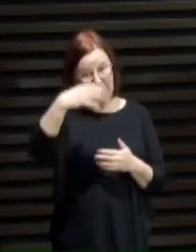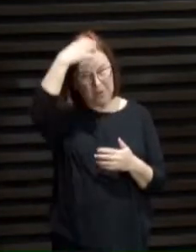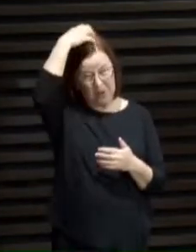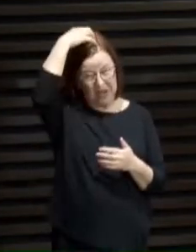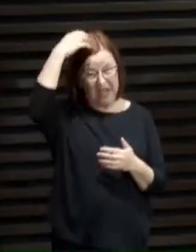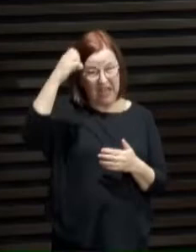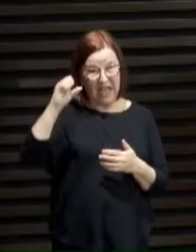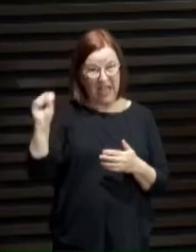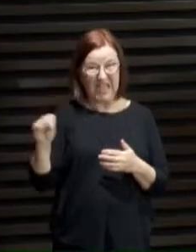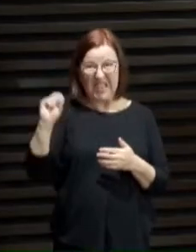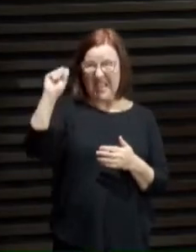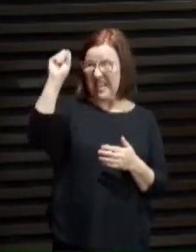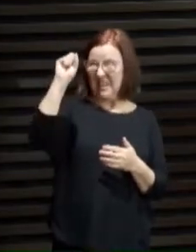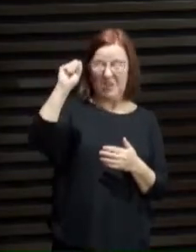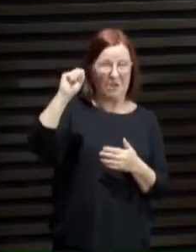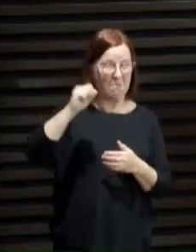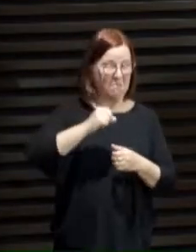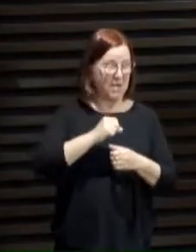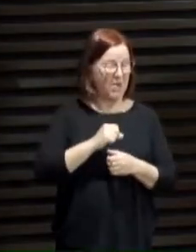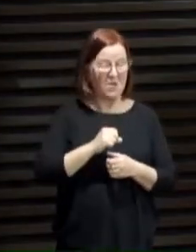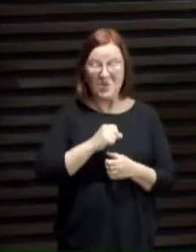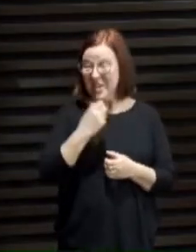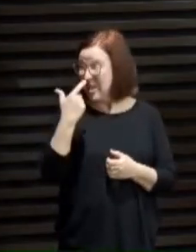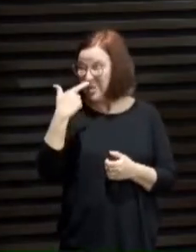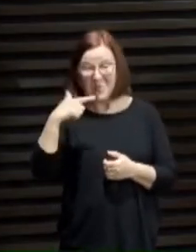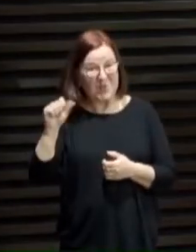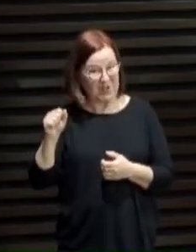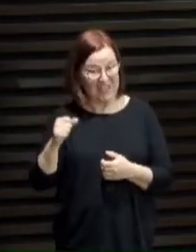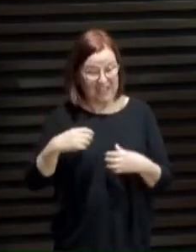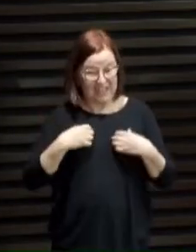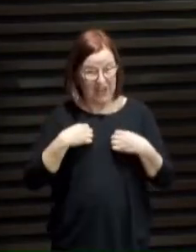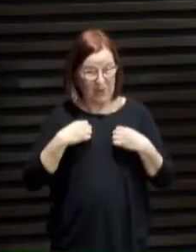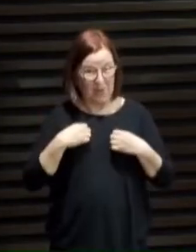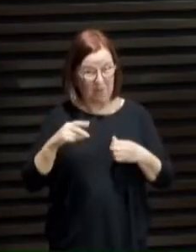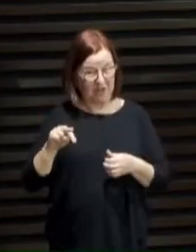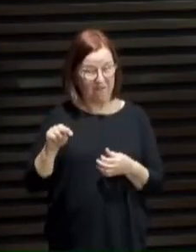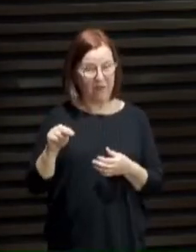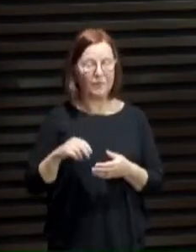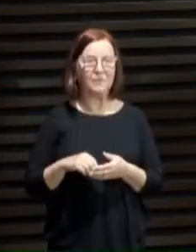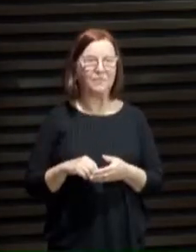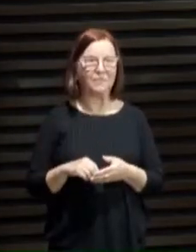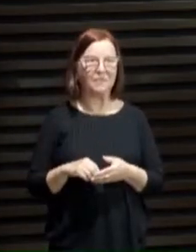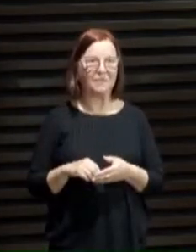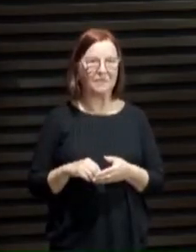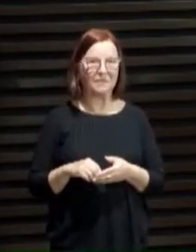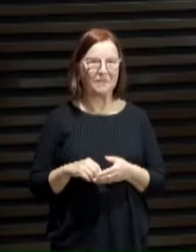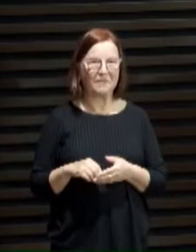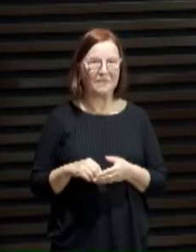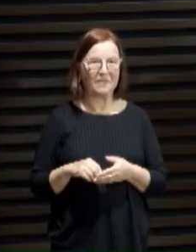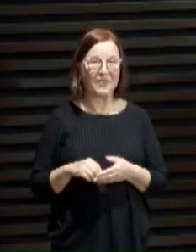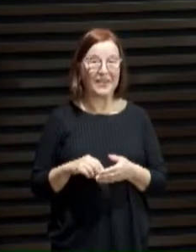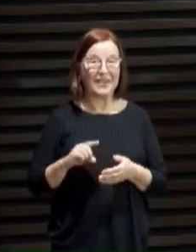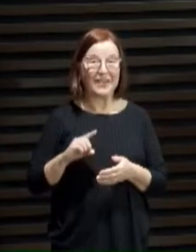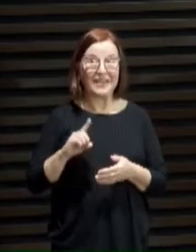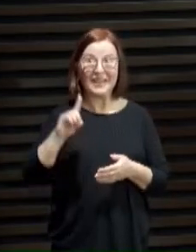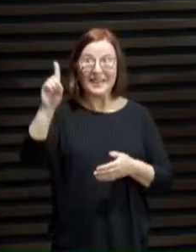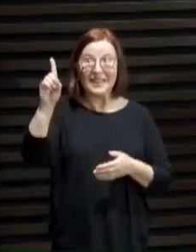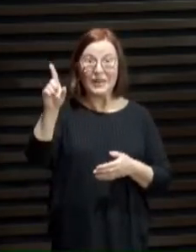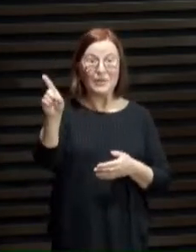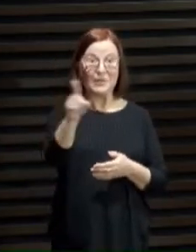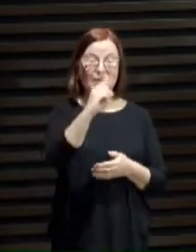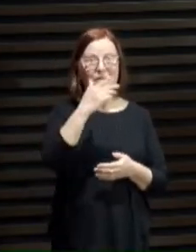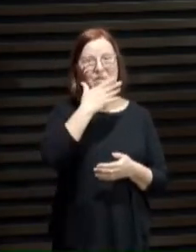seus súditos. Quem dirá Deus, o nosso Pai? E aí o